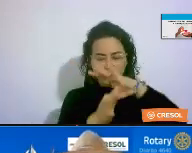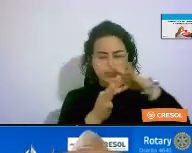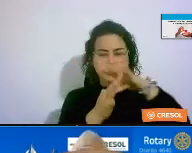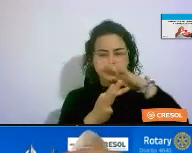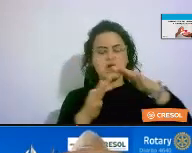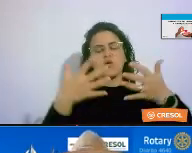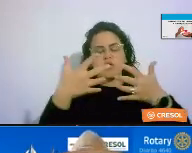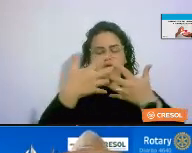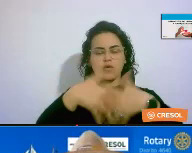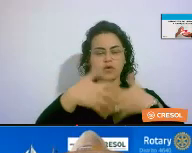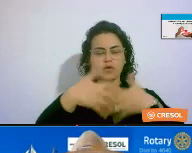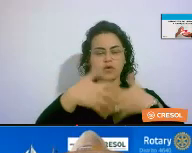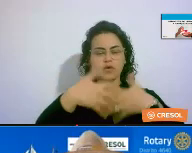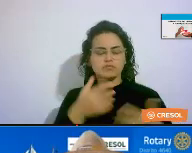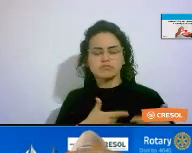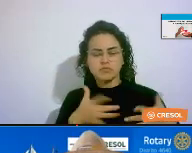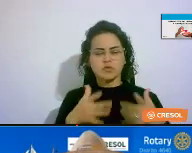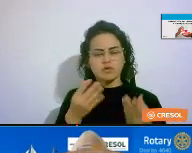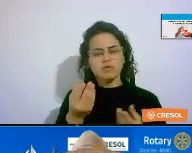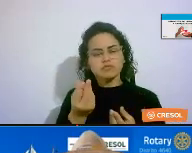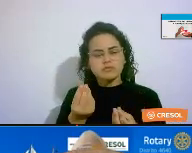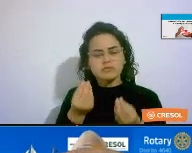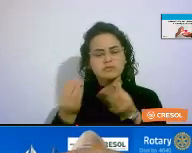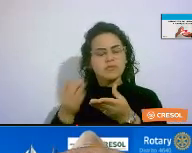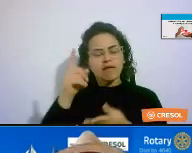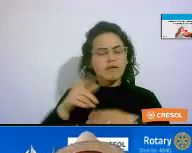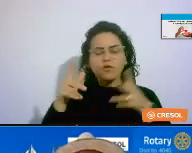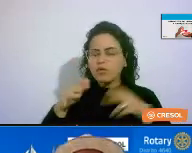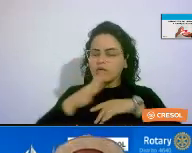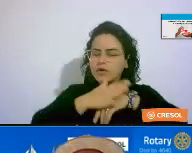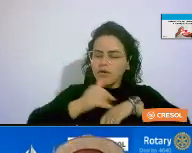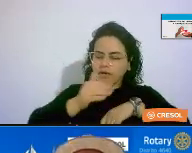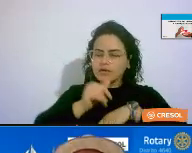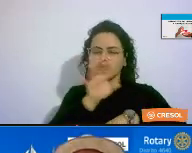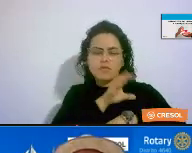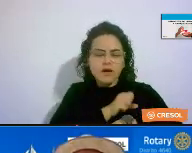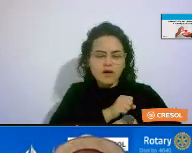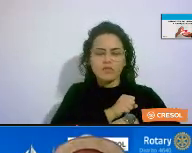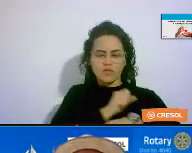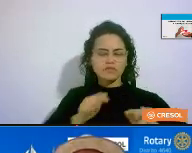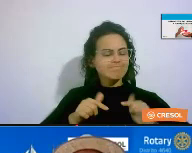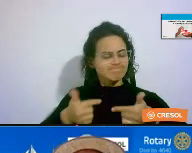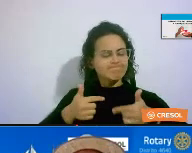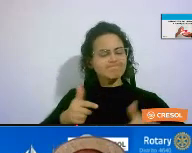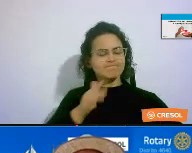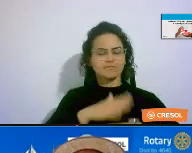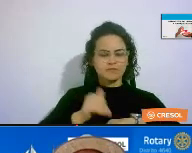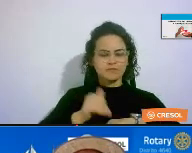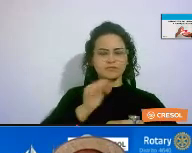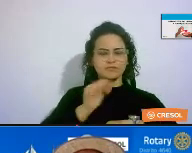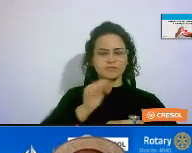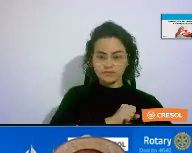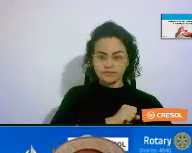Fundação Rotária, é um ato de carinho e de amor, porque você estará fazendo com que mais